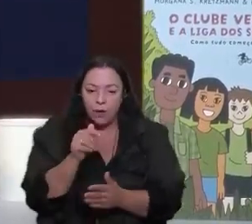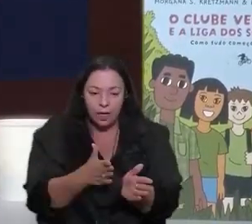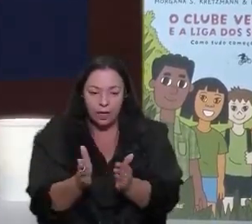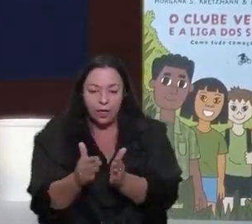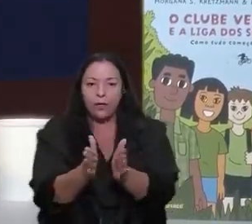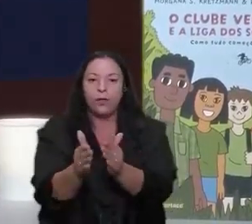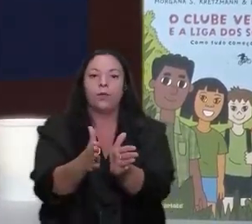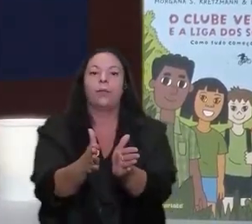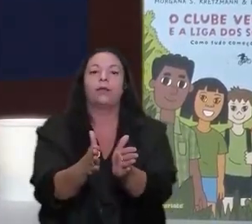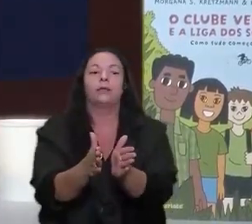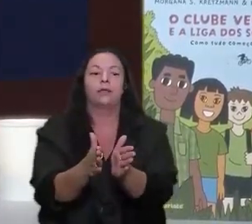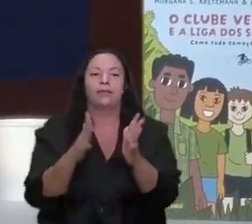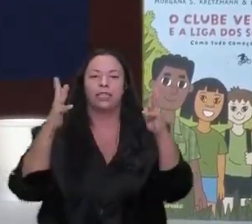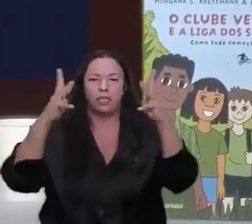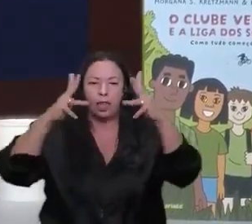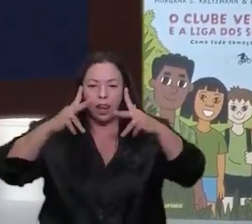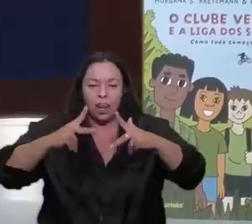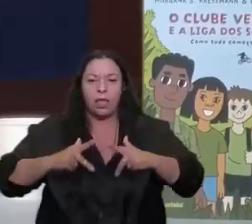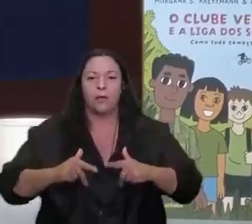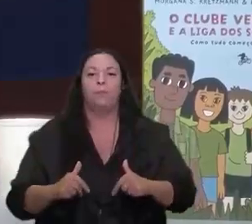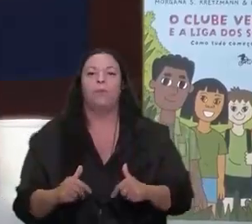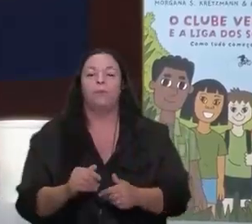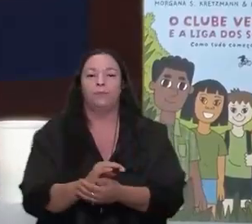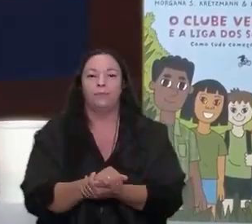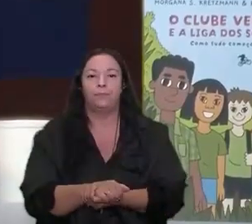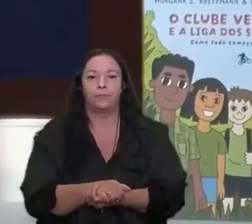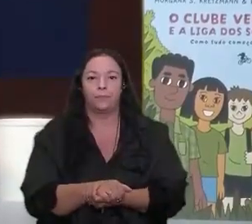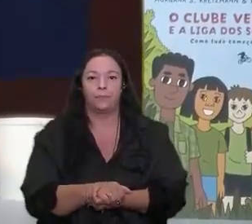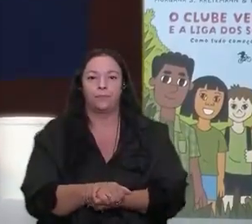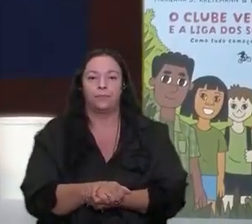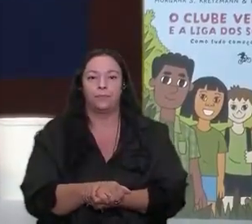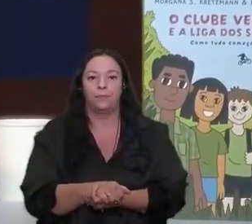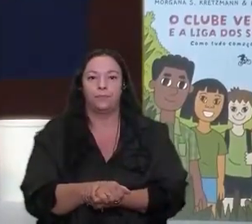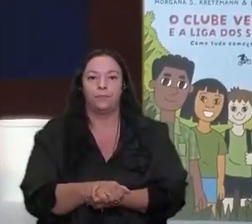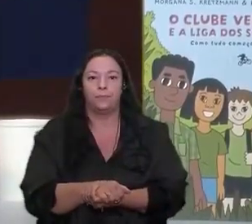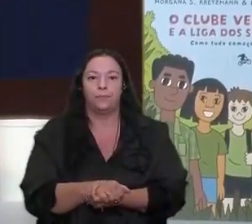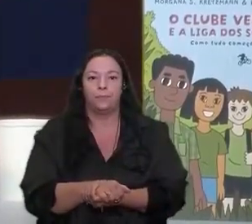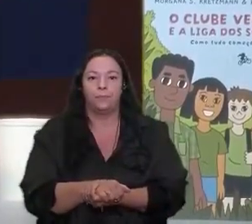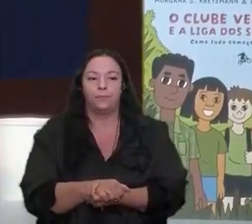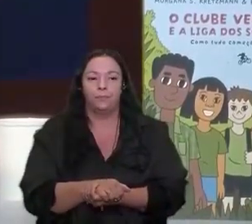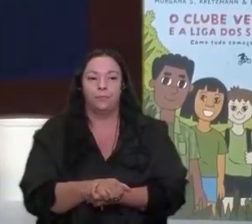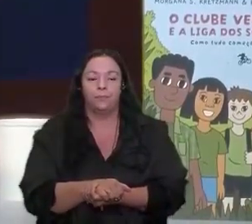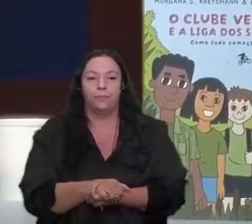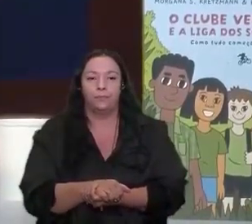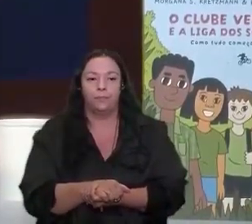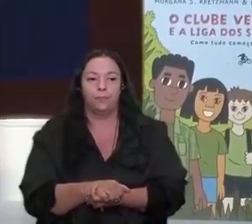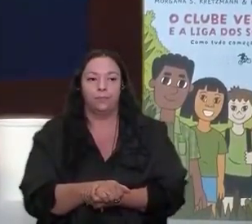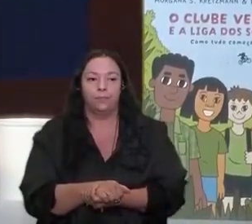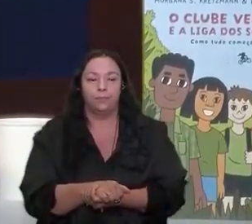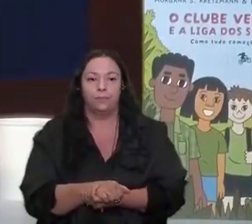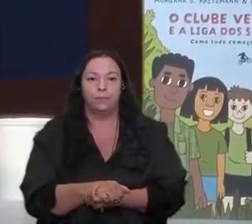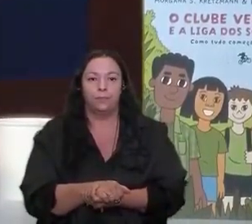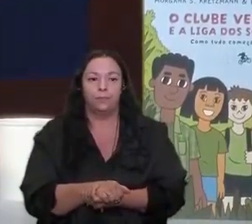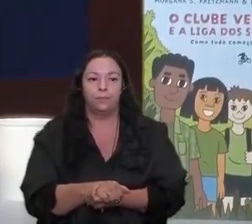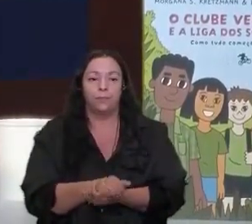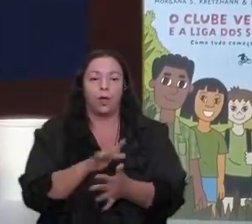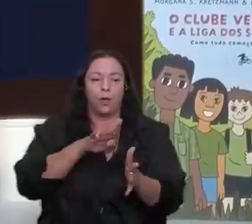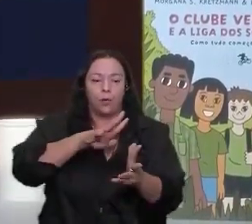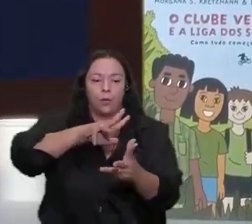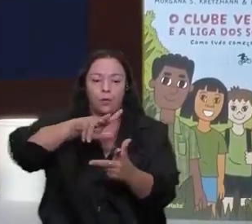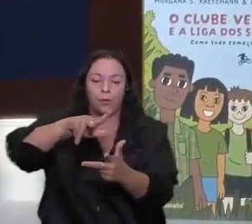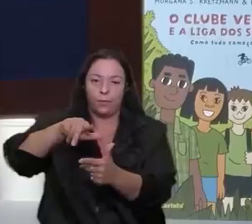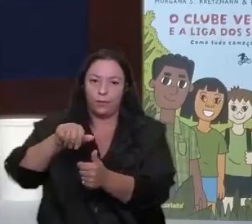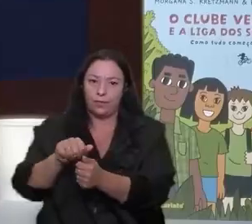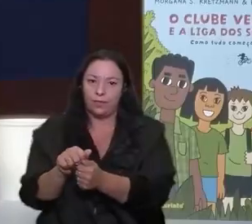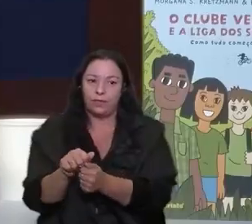ali seja recuperado, seja limpo. E aí, gente, é só fazendo um retrospectivo muito rápido. O mundo inteiro